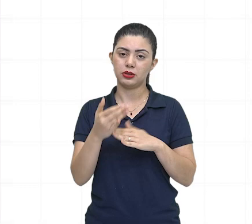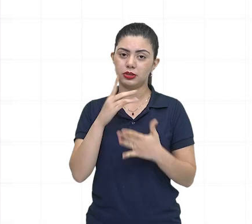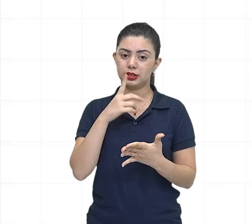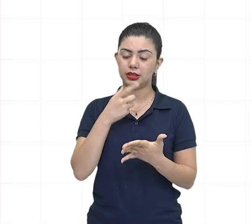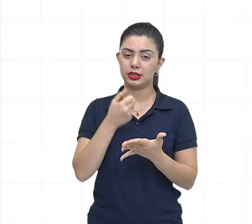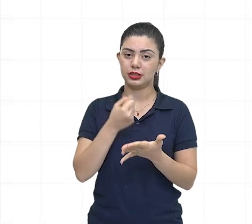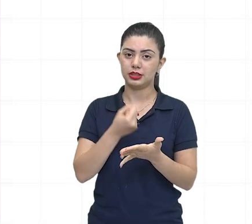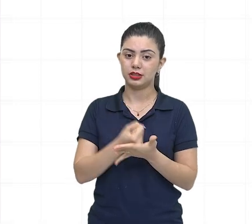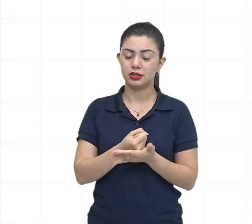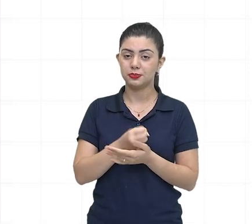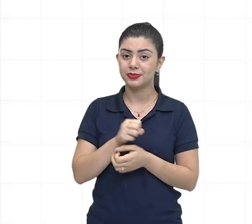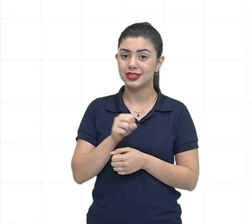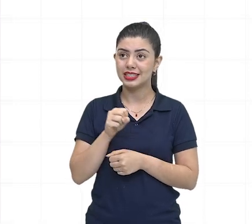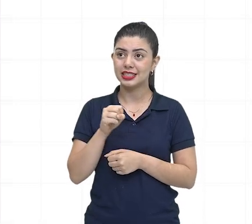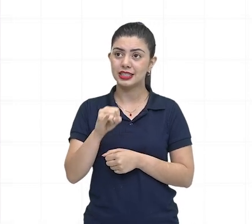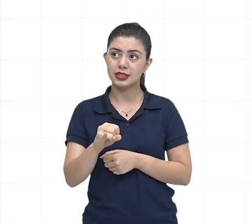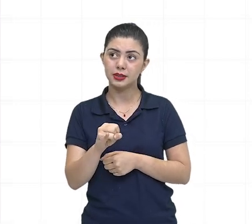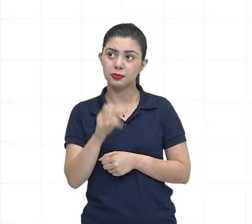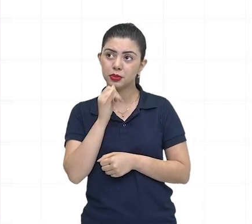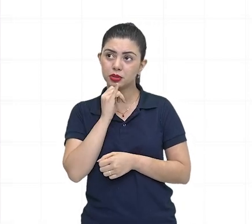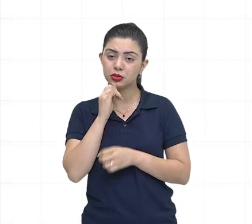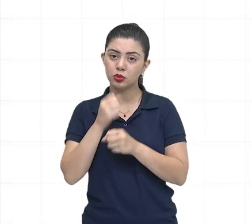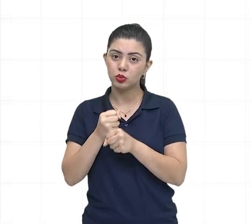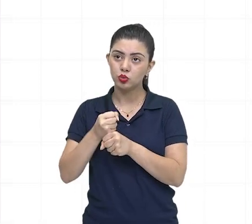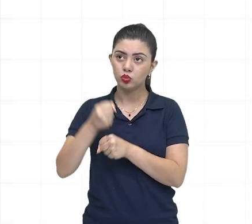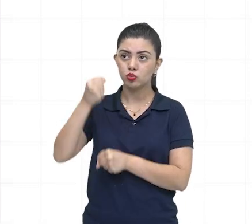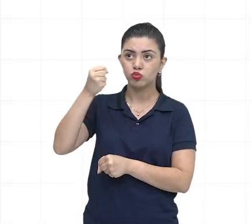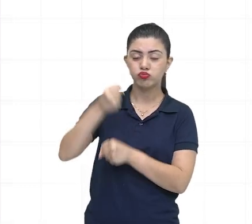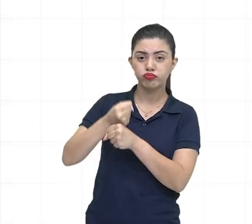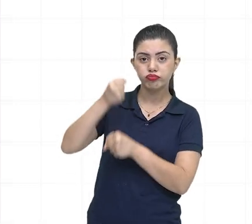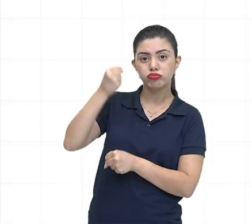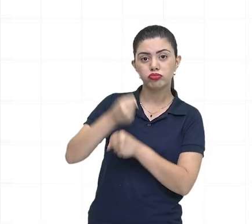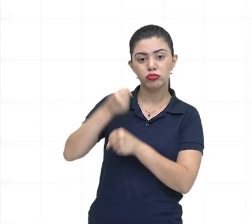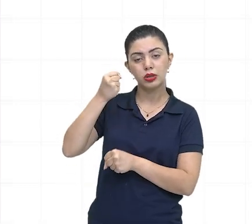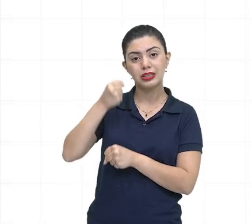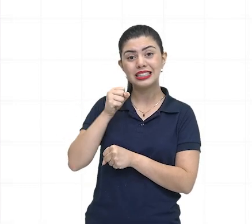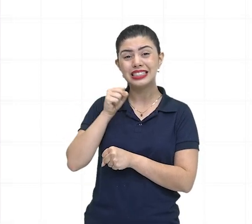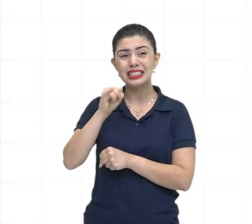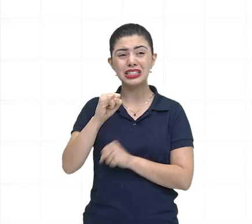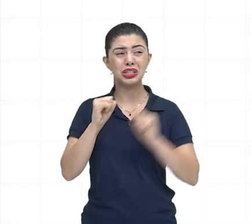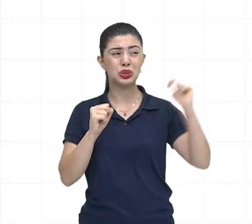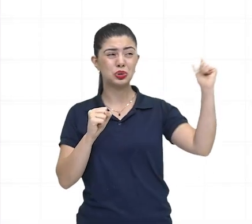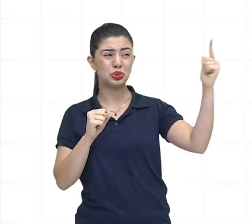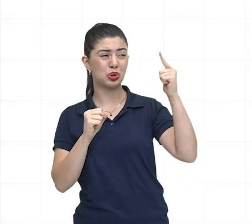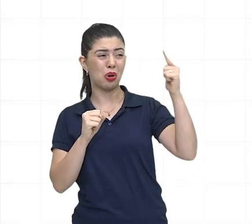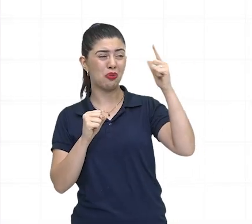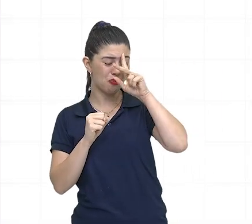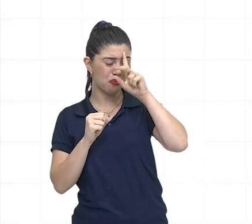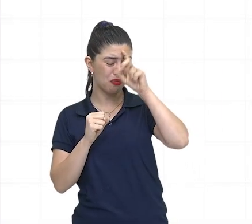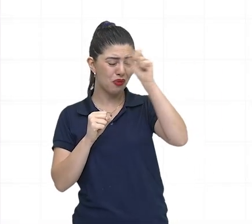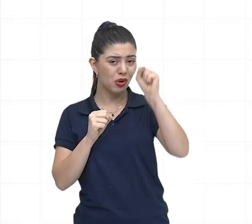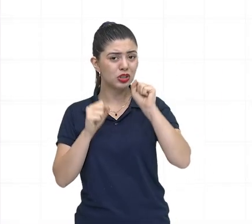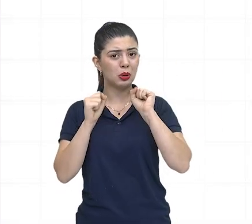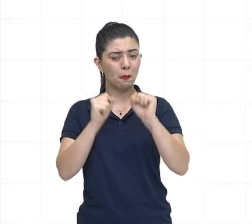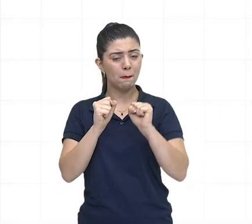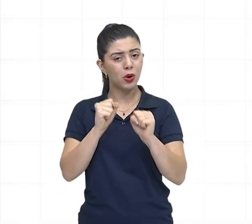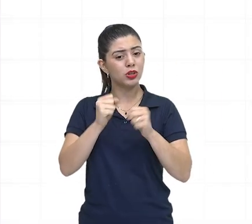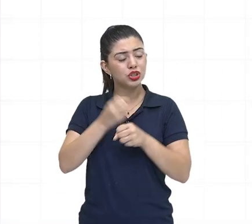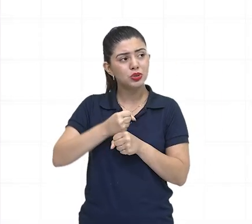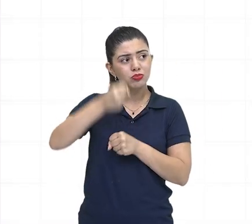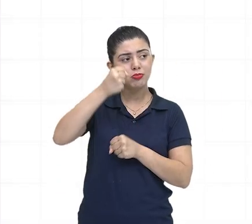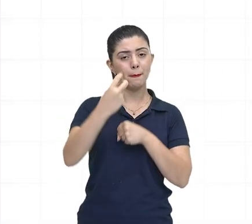decidir se você levaria um guarda-chuva em caso de sol forte. Vai ser a mesma coisa,